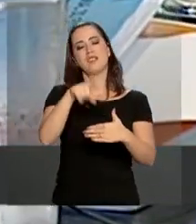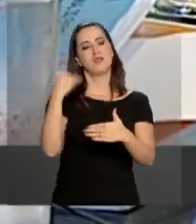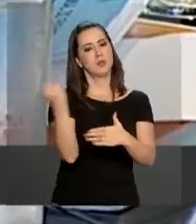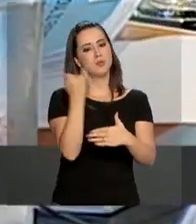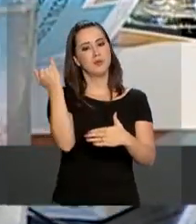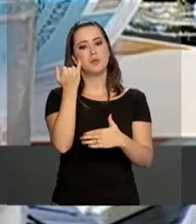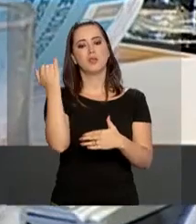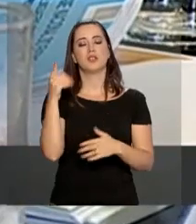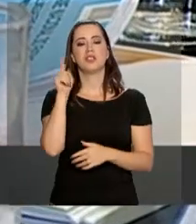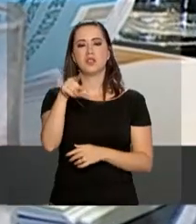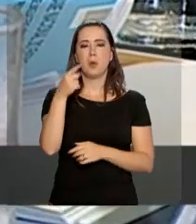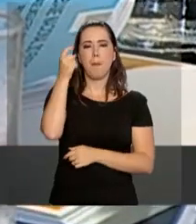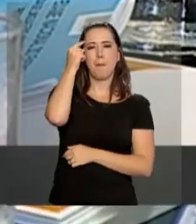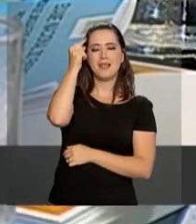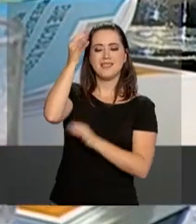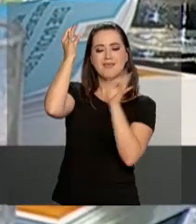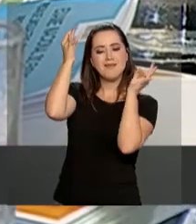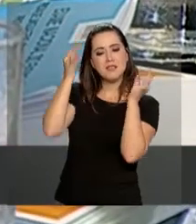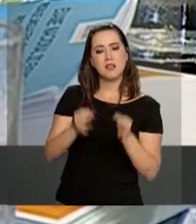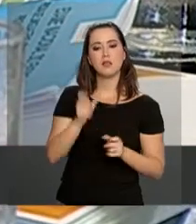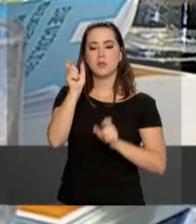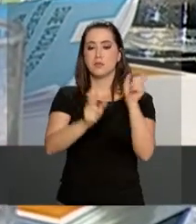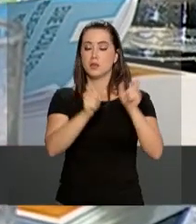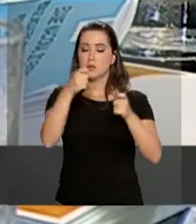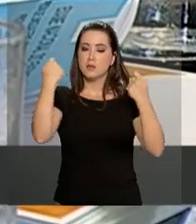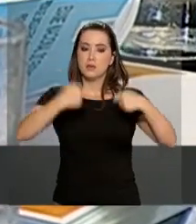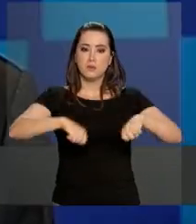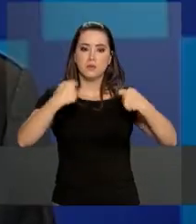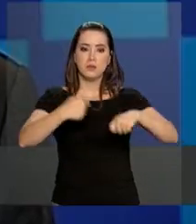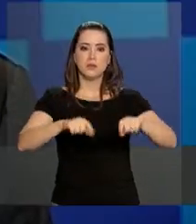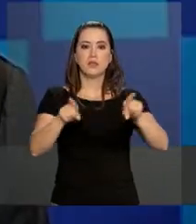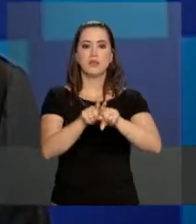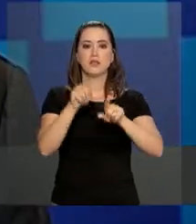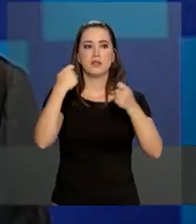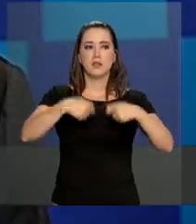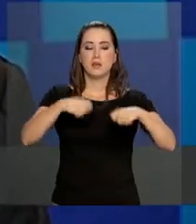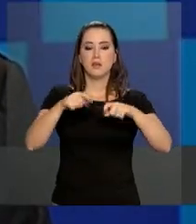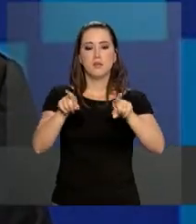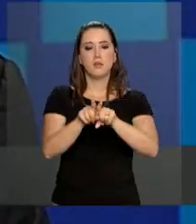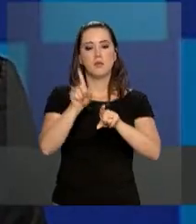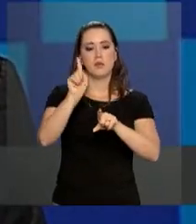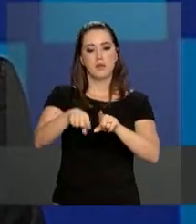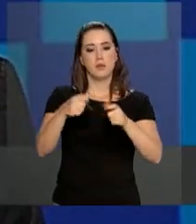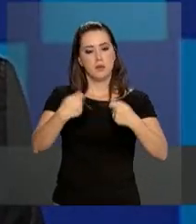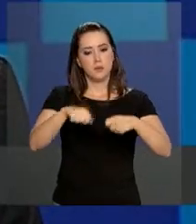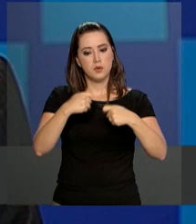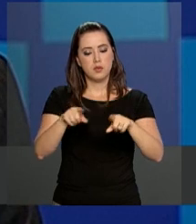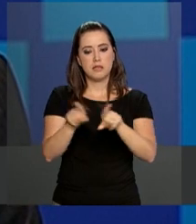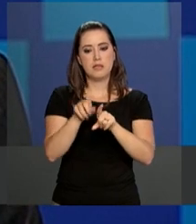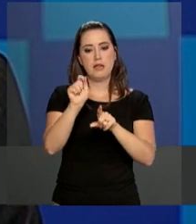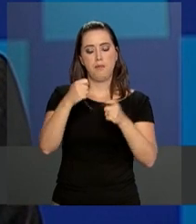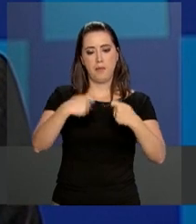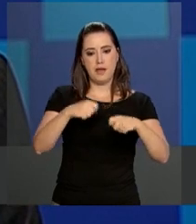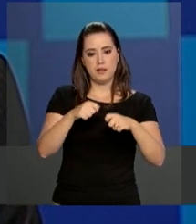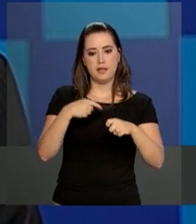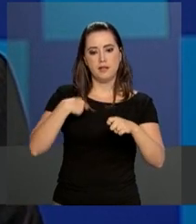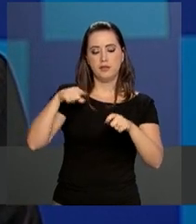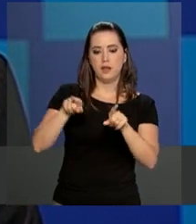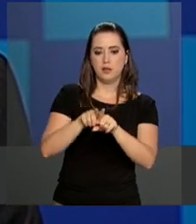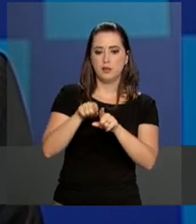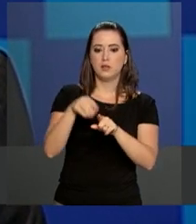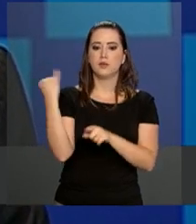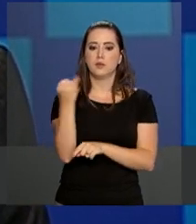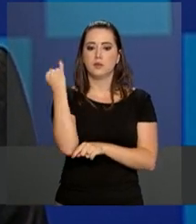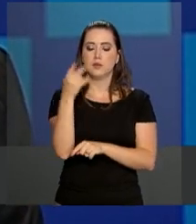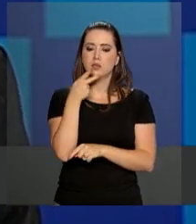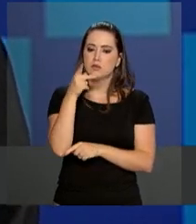muito bem pensado para essas pessoas que precisam e querem precisam de suporte eu acho que vale a pena ressaltar o trabalho